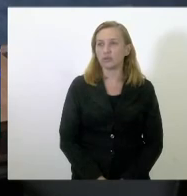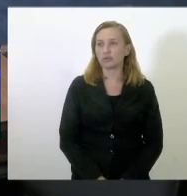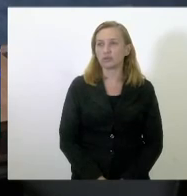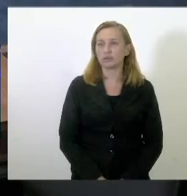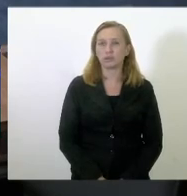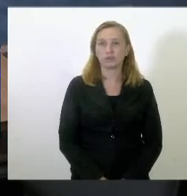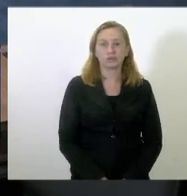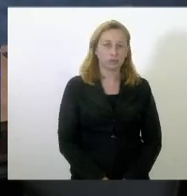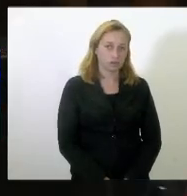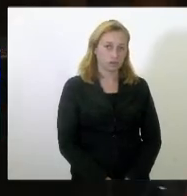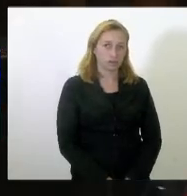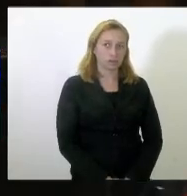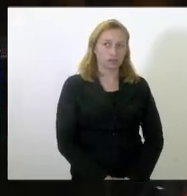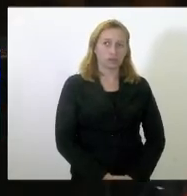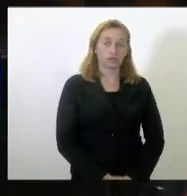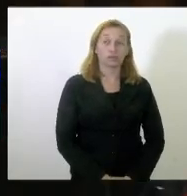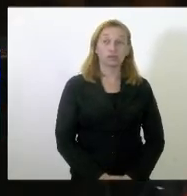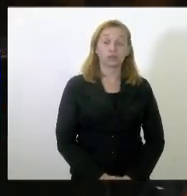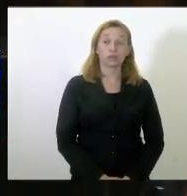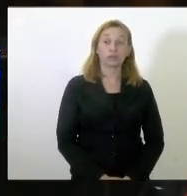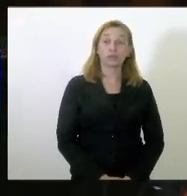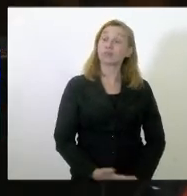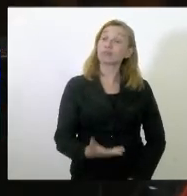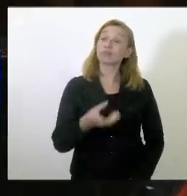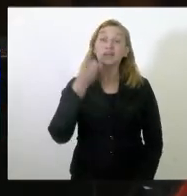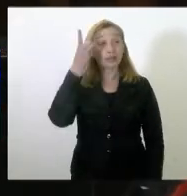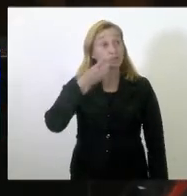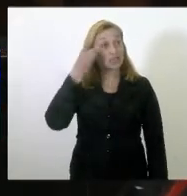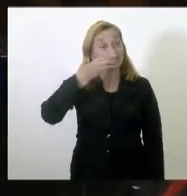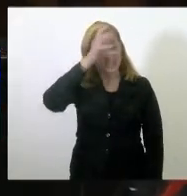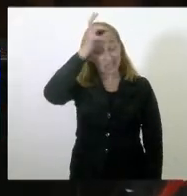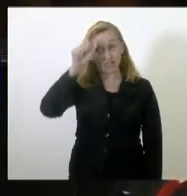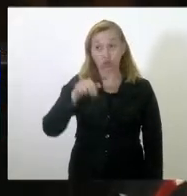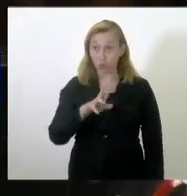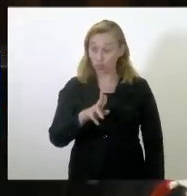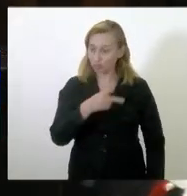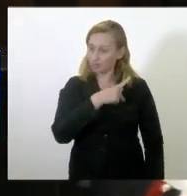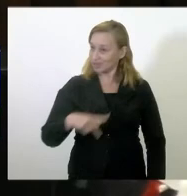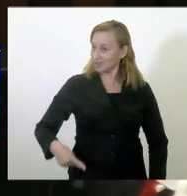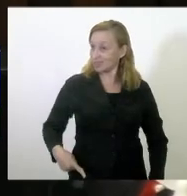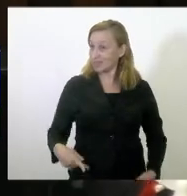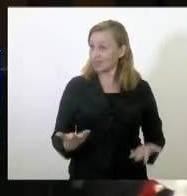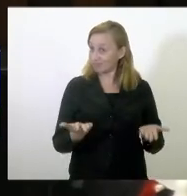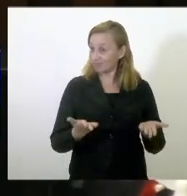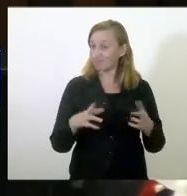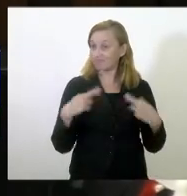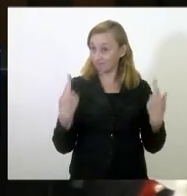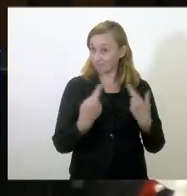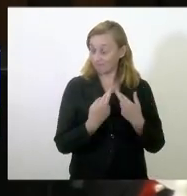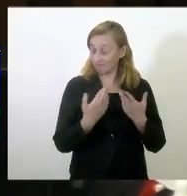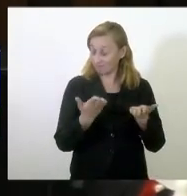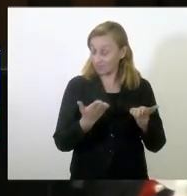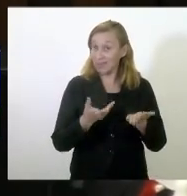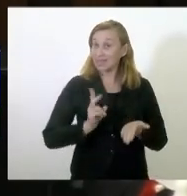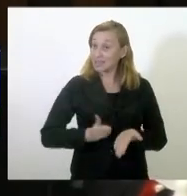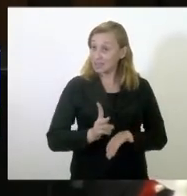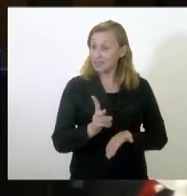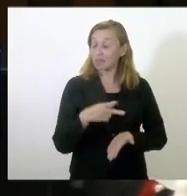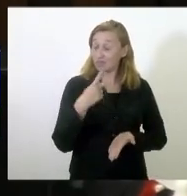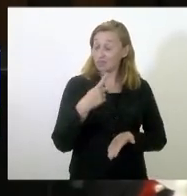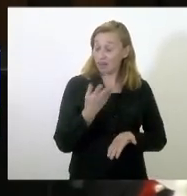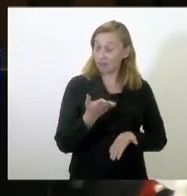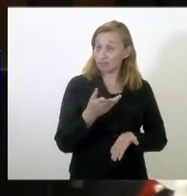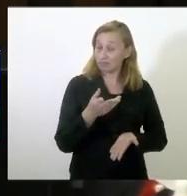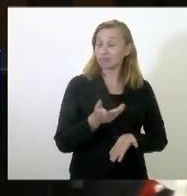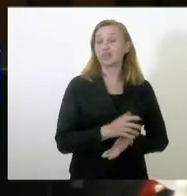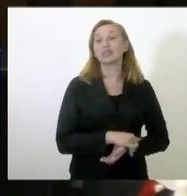Querida deputada Tia Ju, presidente dessa sessão, não é a primeira vez, mas sempre faço questão de reiterar o que digo